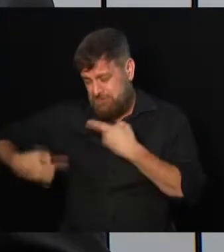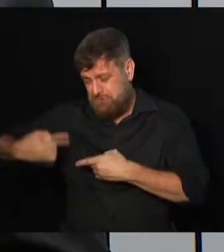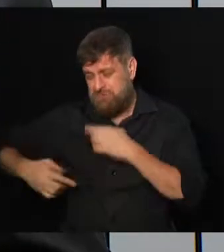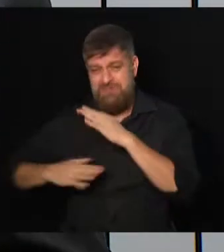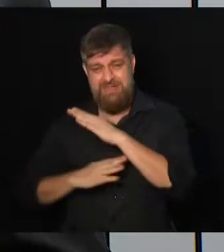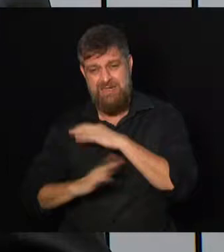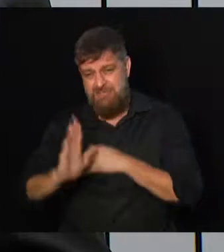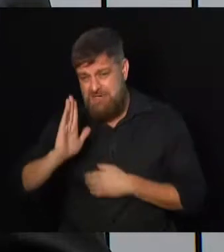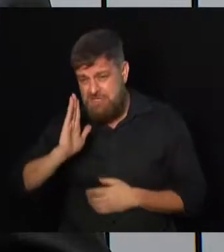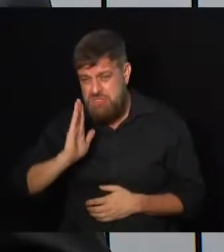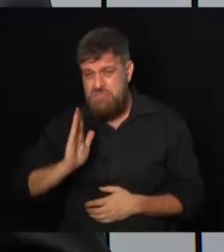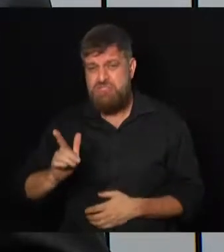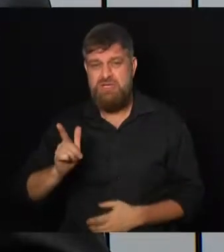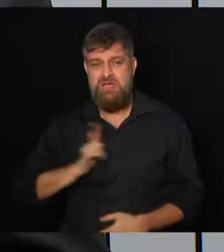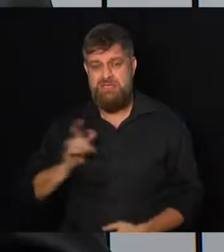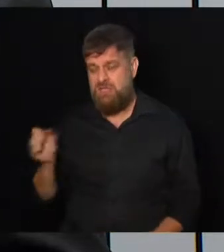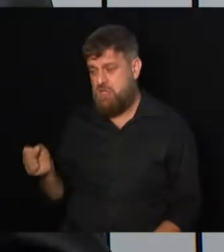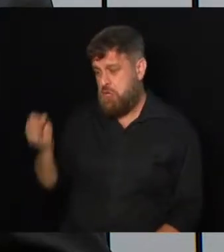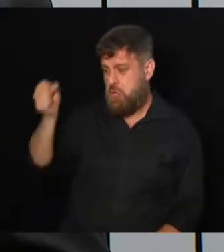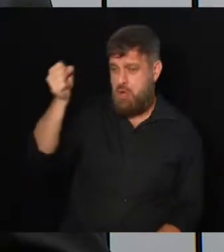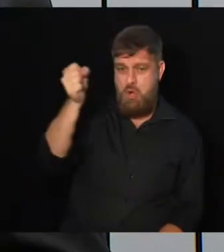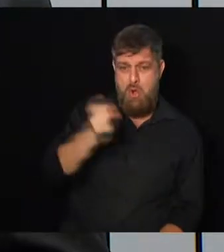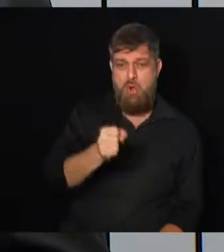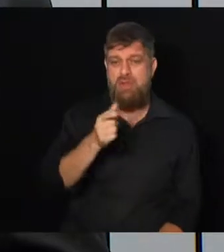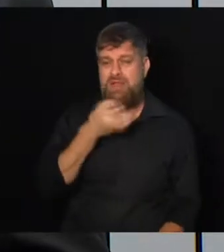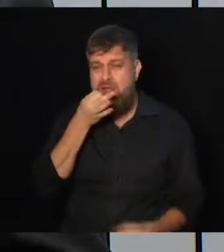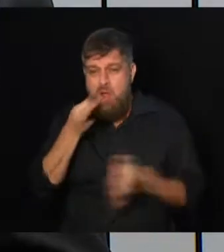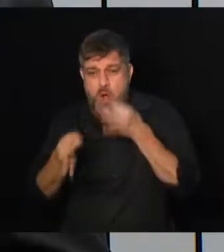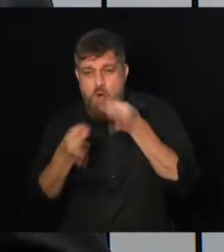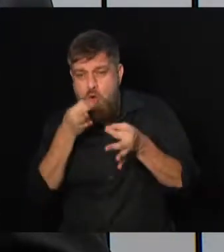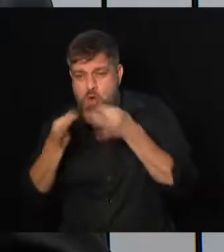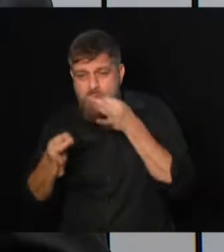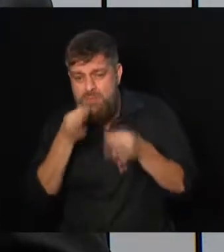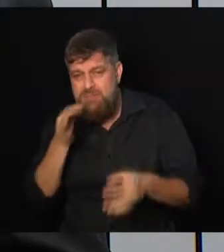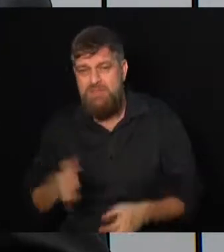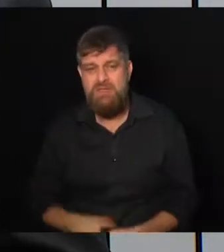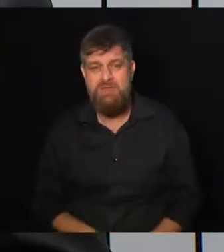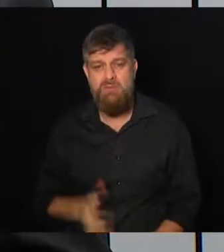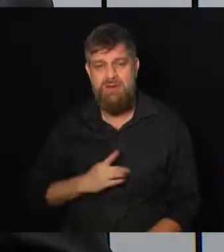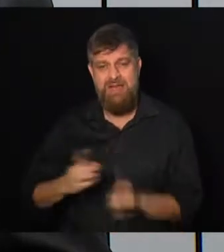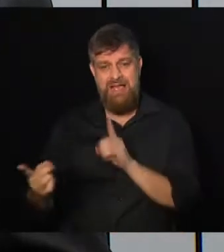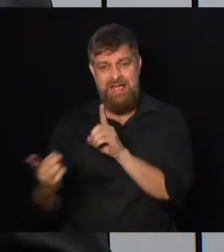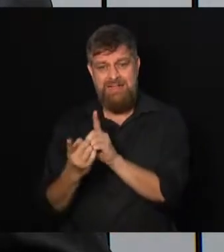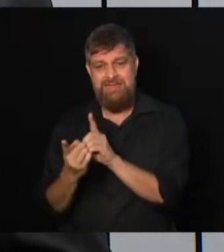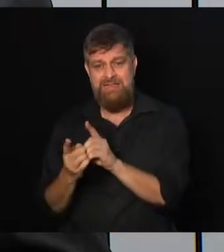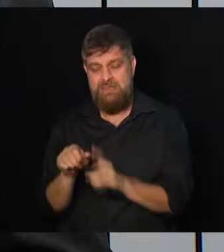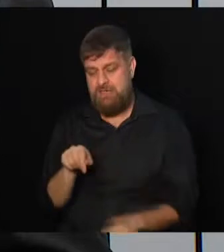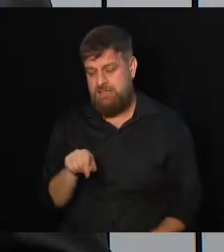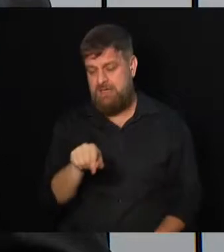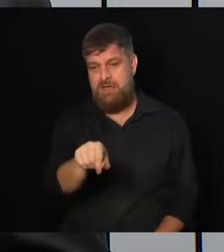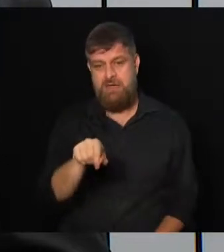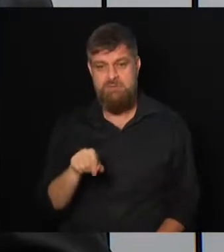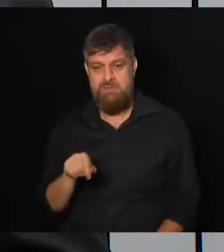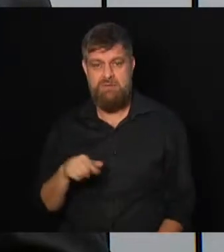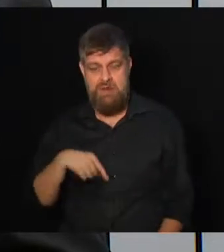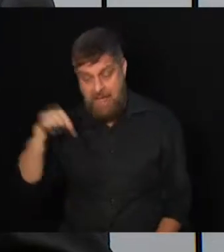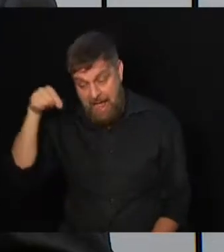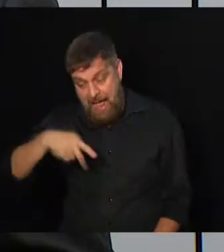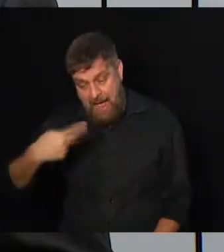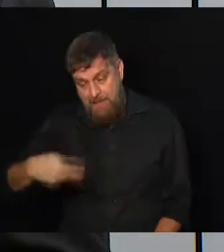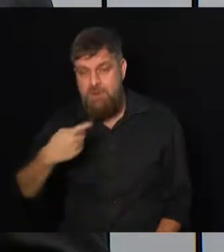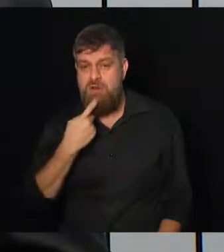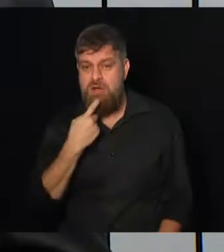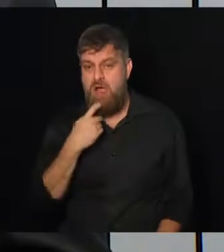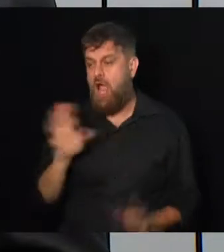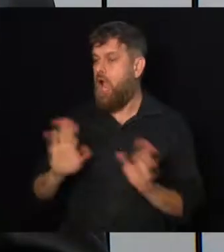Câmara, foi até colocado uma sugestão de atender pessoas com carteirinha. Ah, é daqui? Atende. Ah, não é